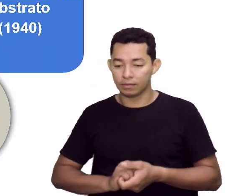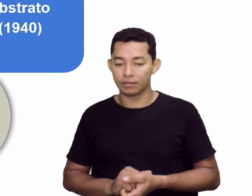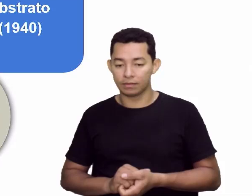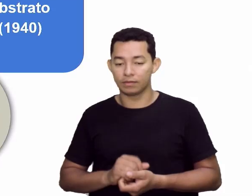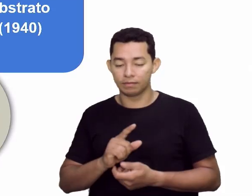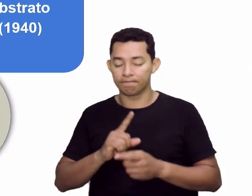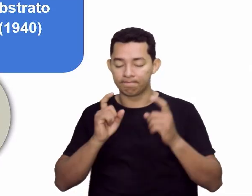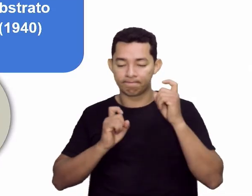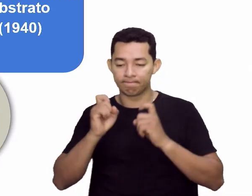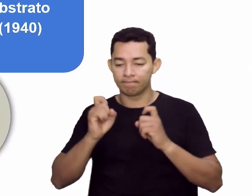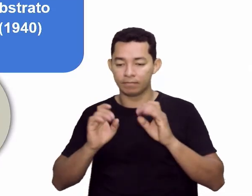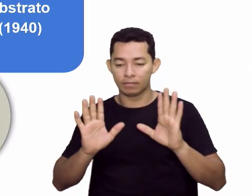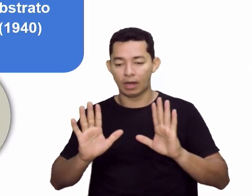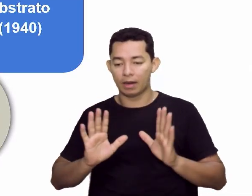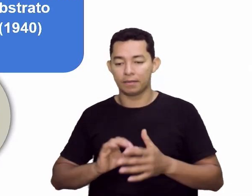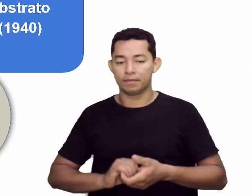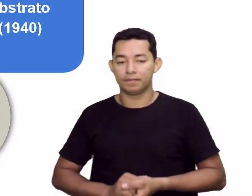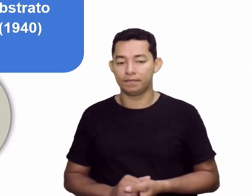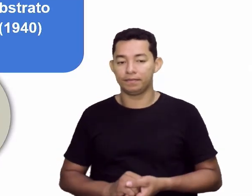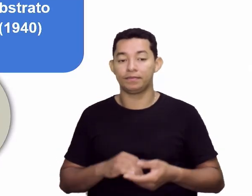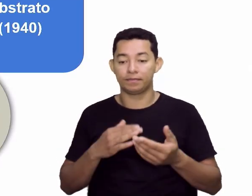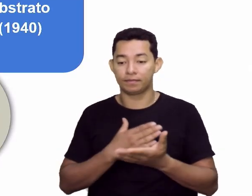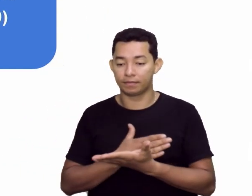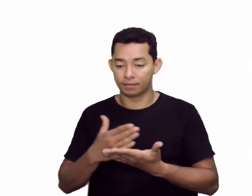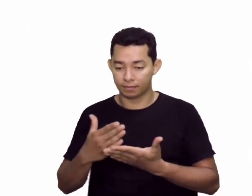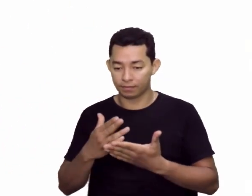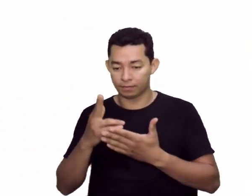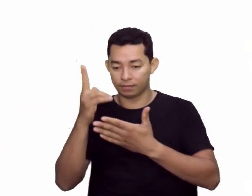se preocupa. Começando aqui com o mapa mental.